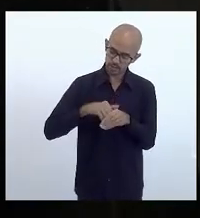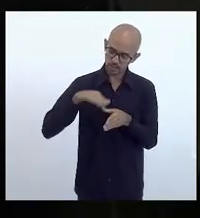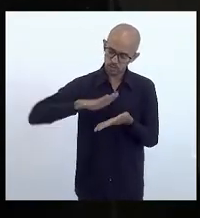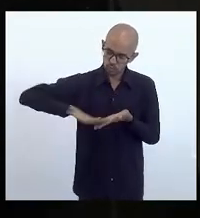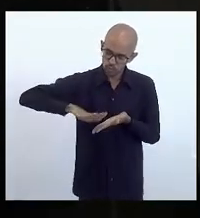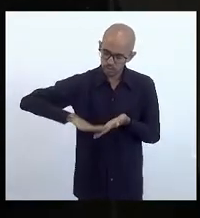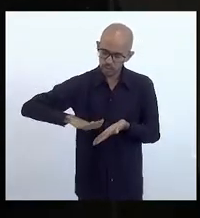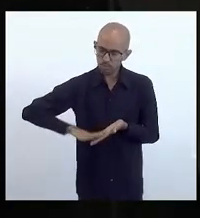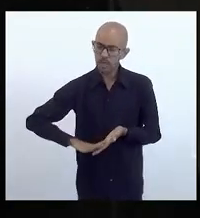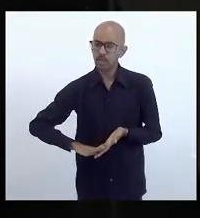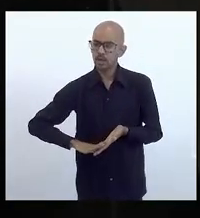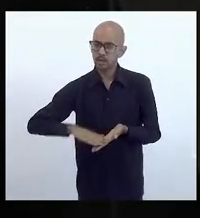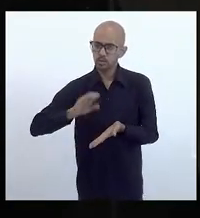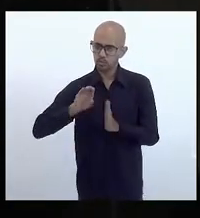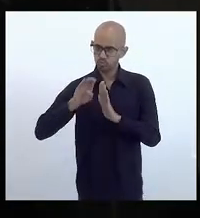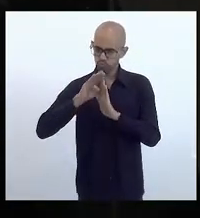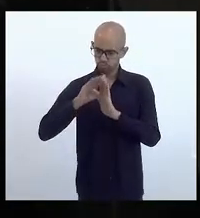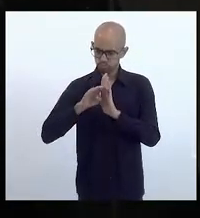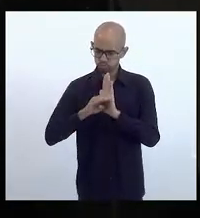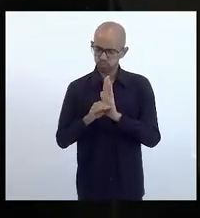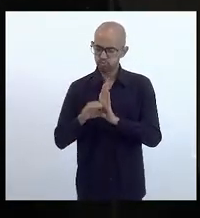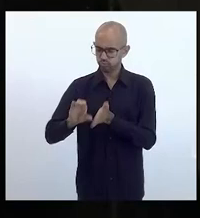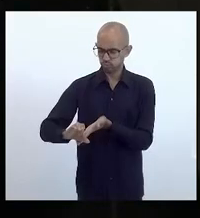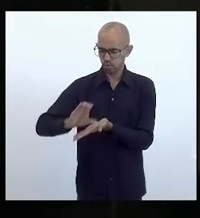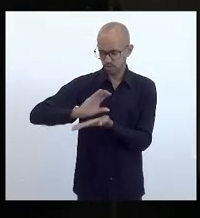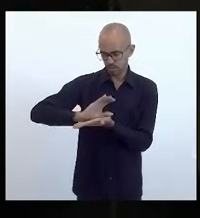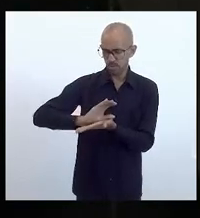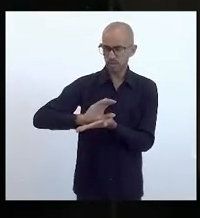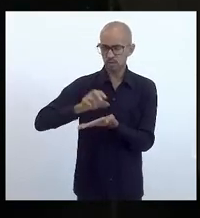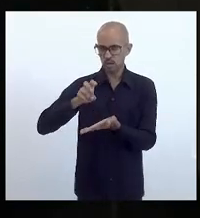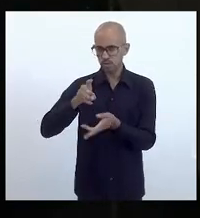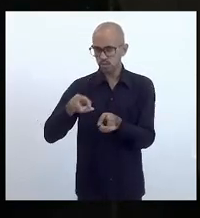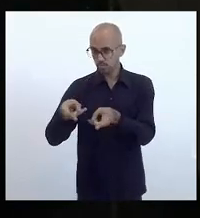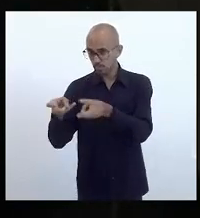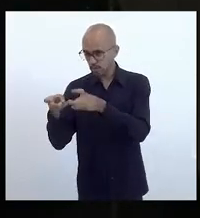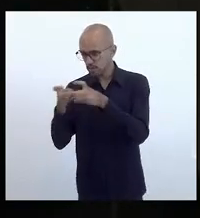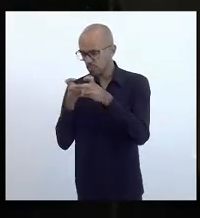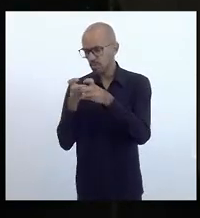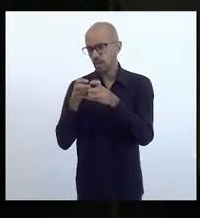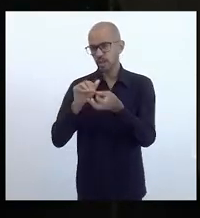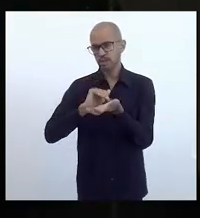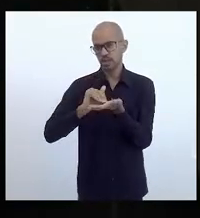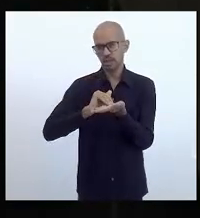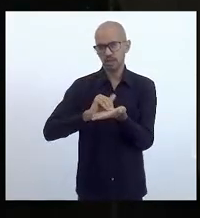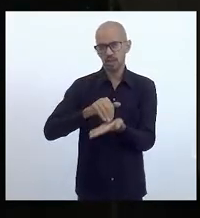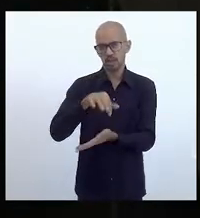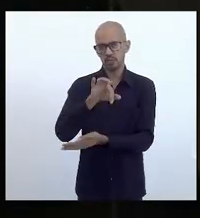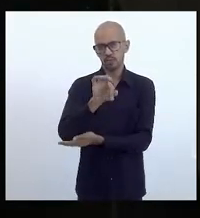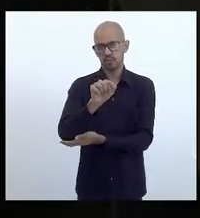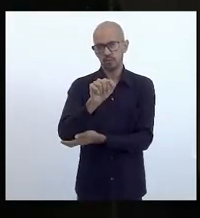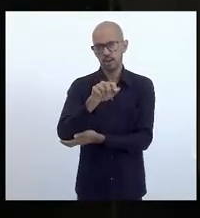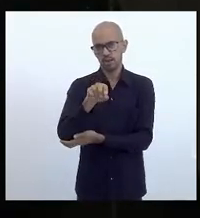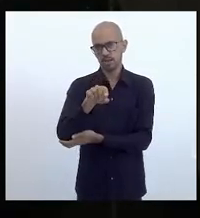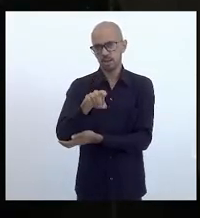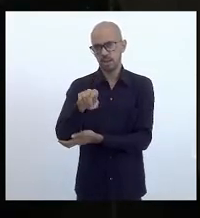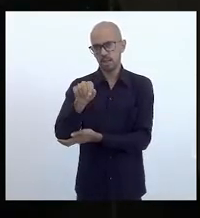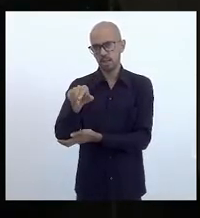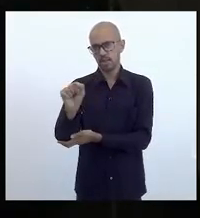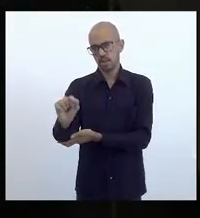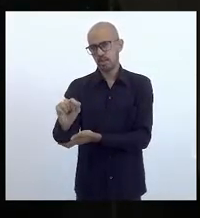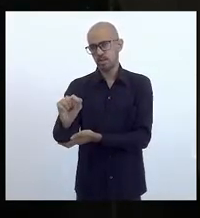gente ter uma oportunidade de ouvir a Secretaria de Fazenda